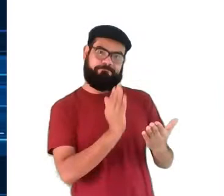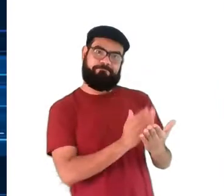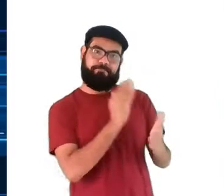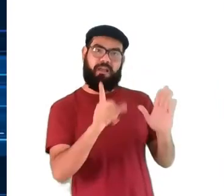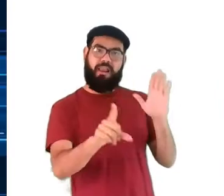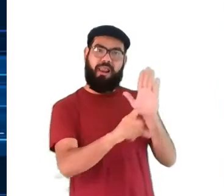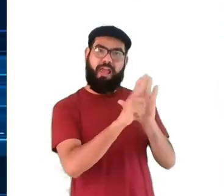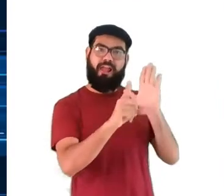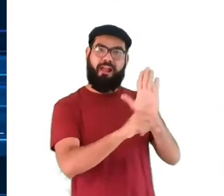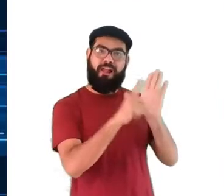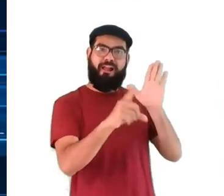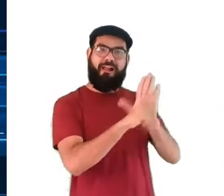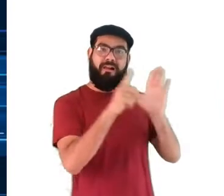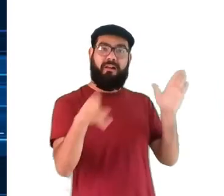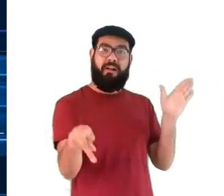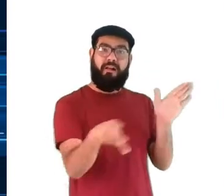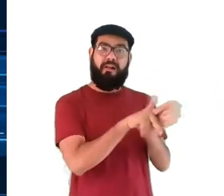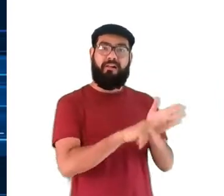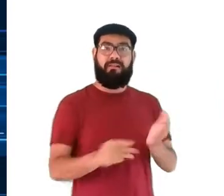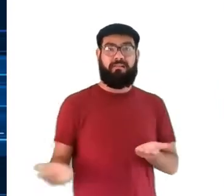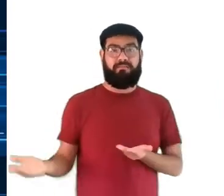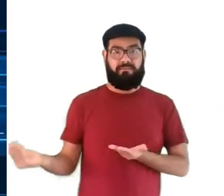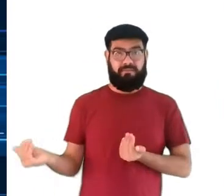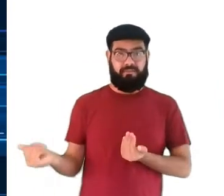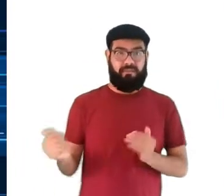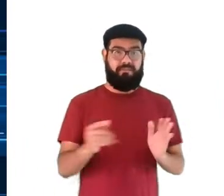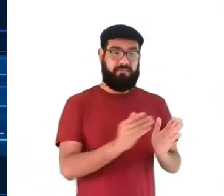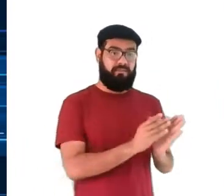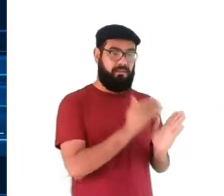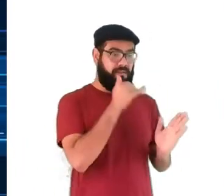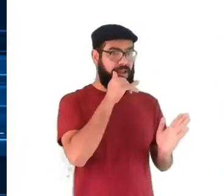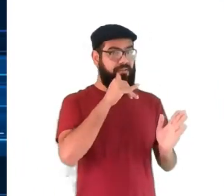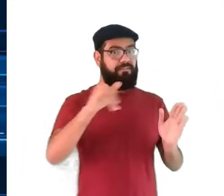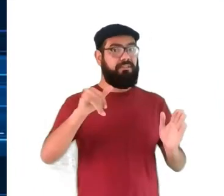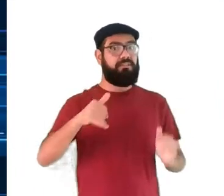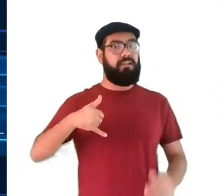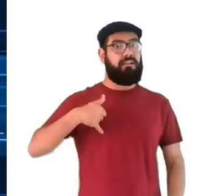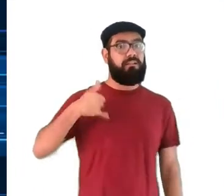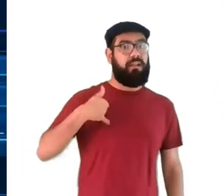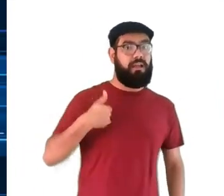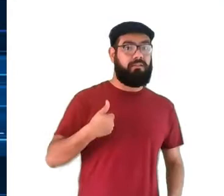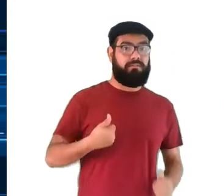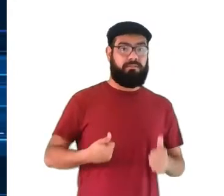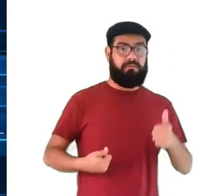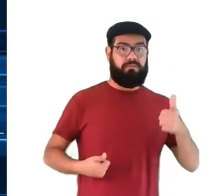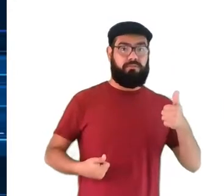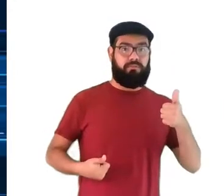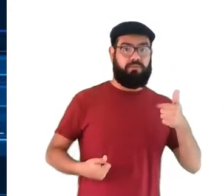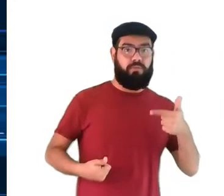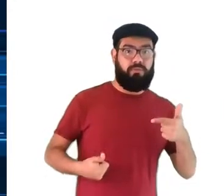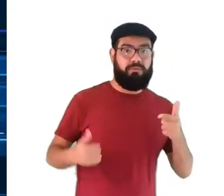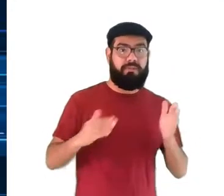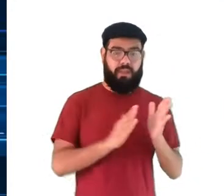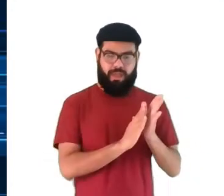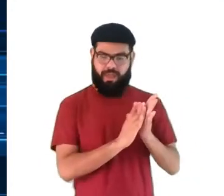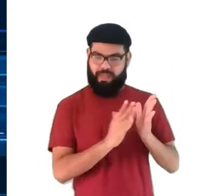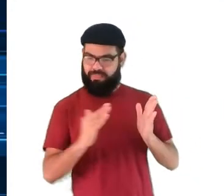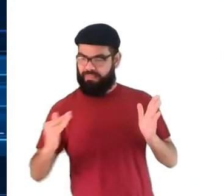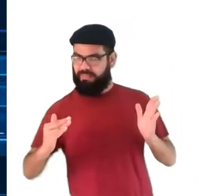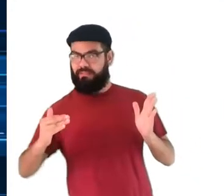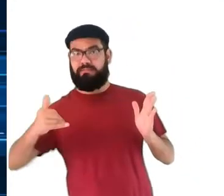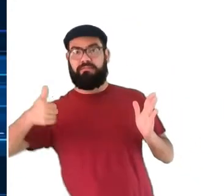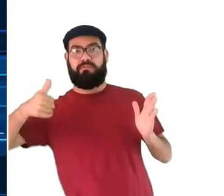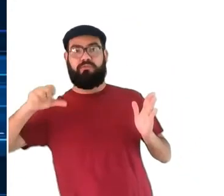fase como ela tem início dos 12 aos 18 anos, encerra aos 18 anos. Já a Organização Mundial